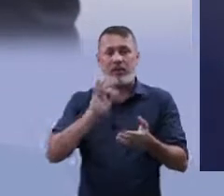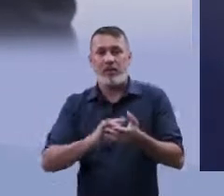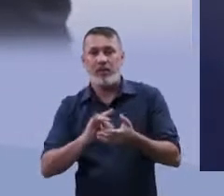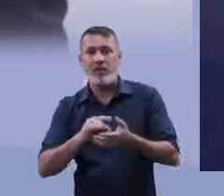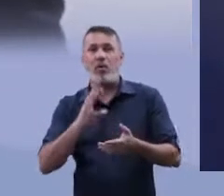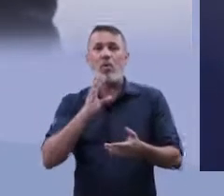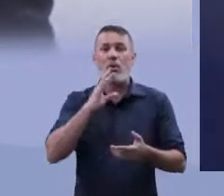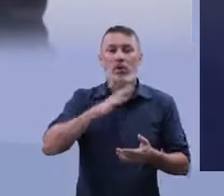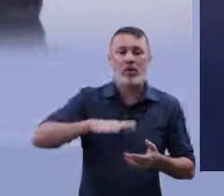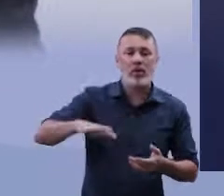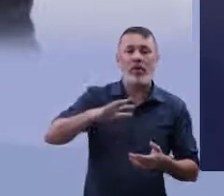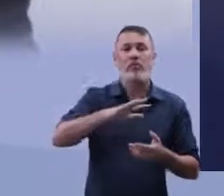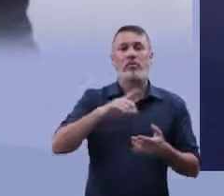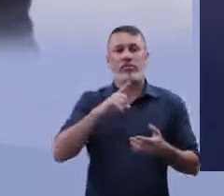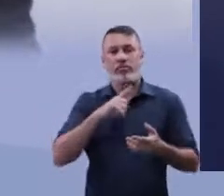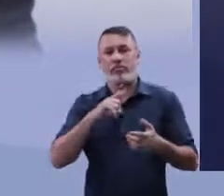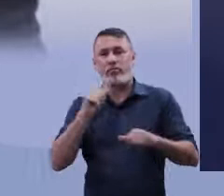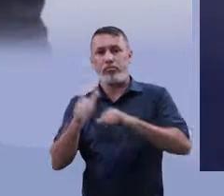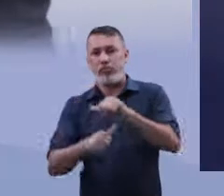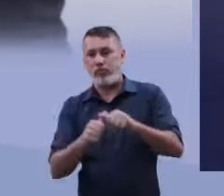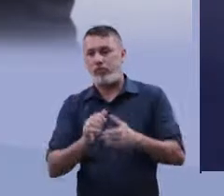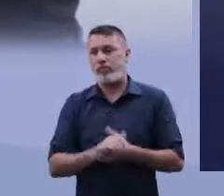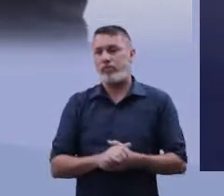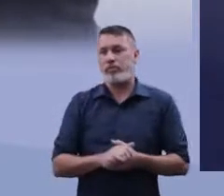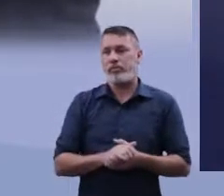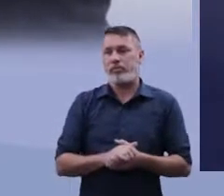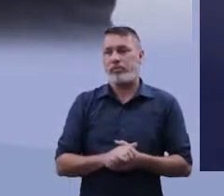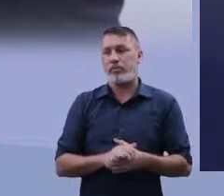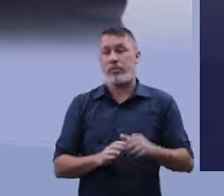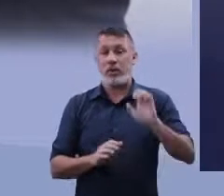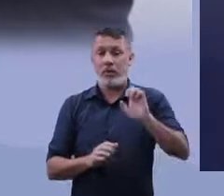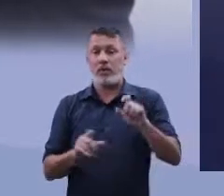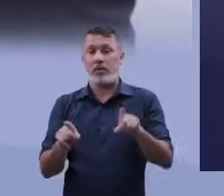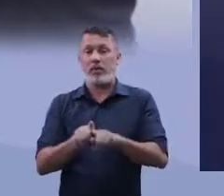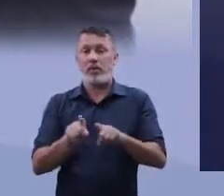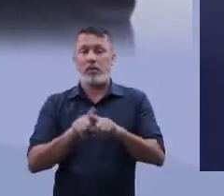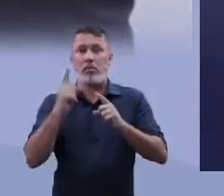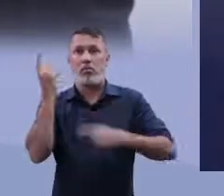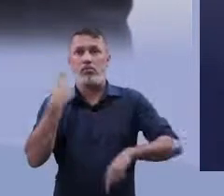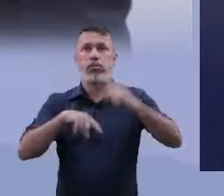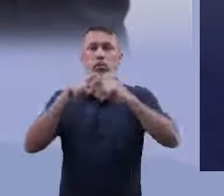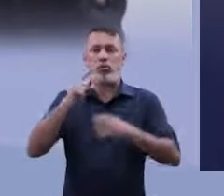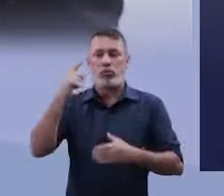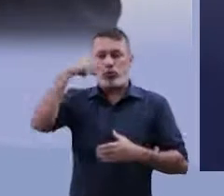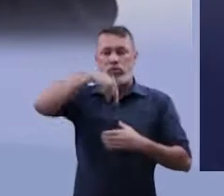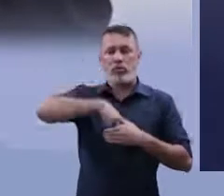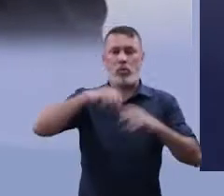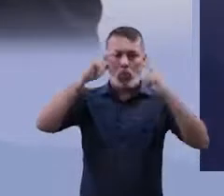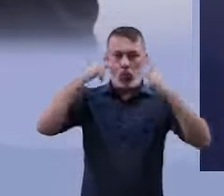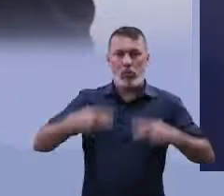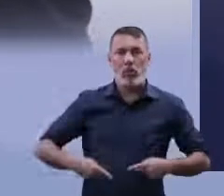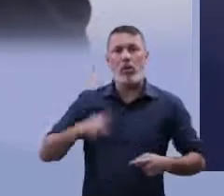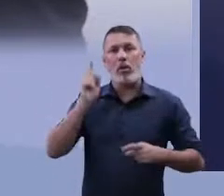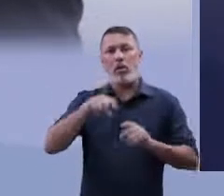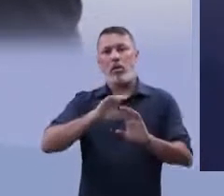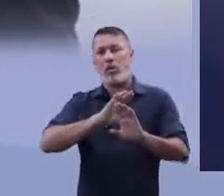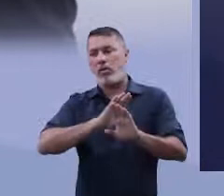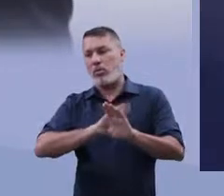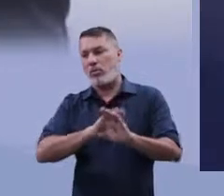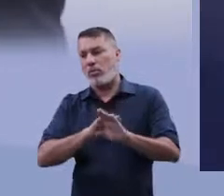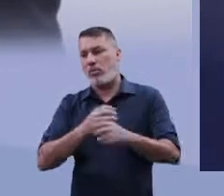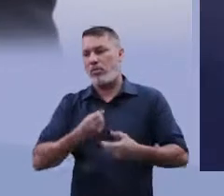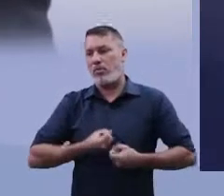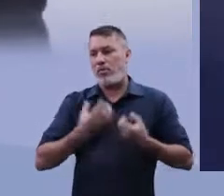da falta de entendimento. E a emancipação da subjetividade humana de ideologias produzidas